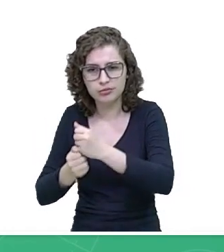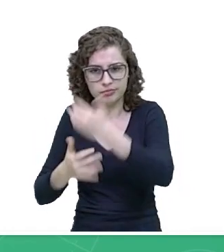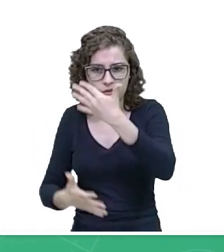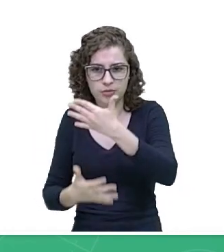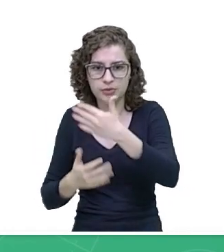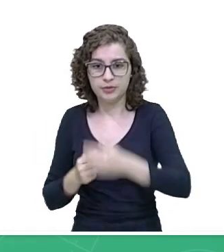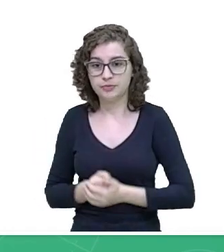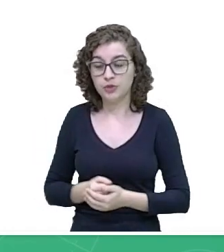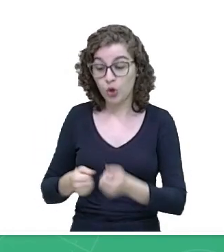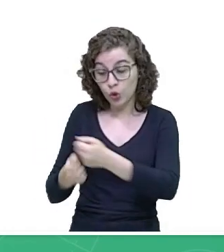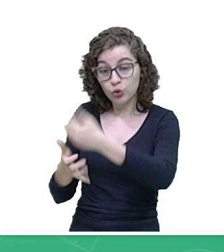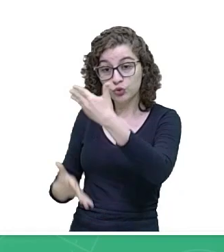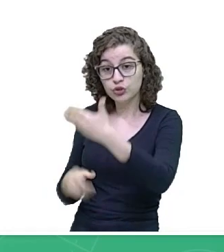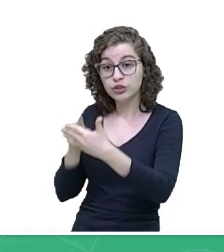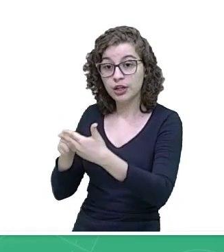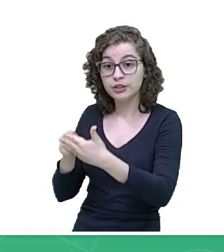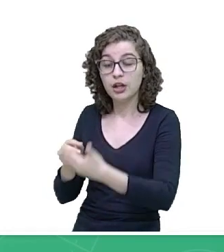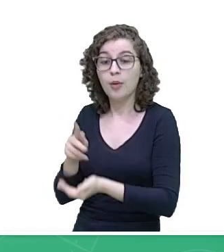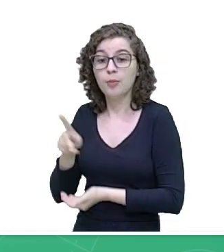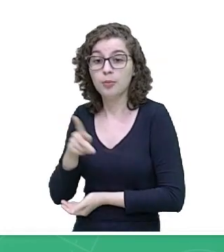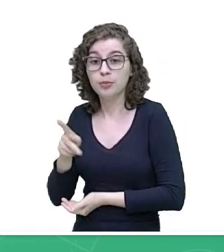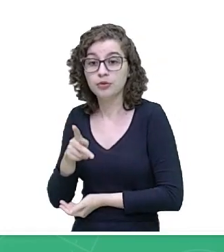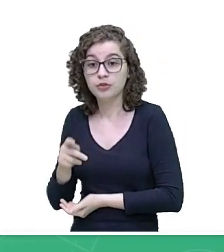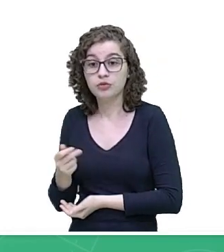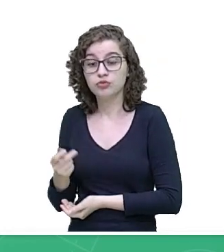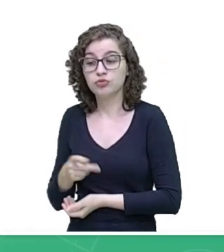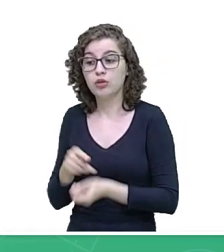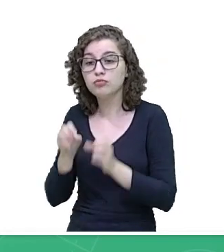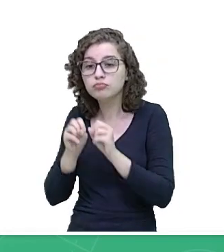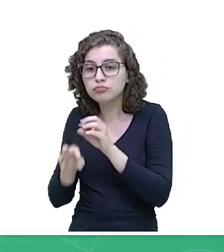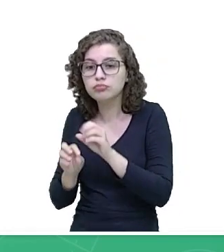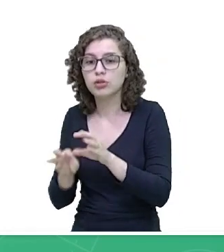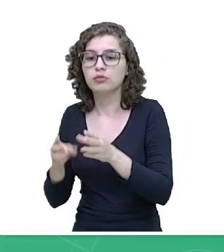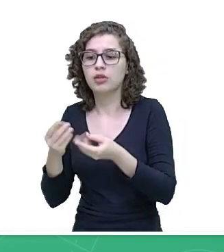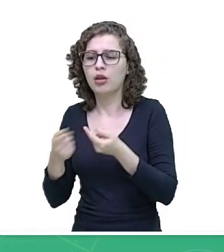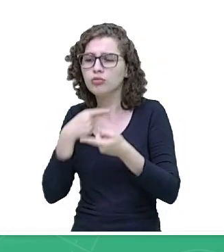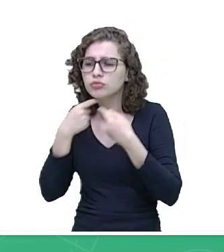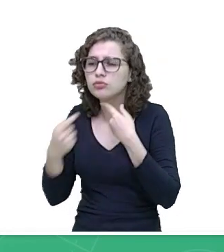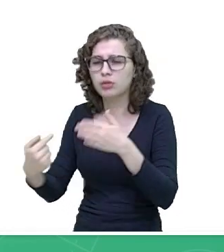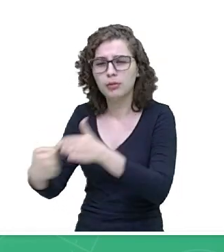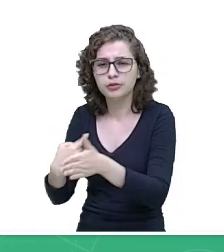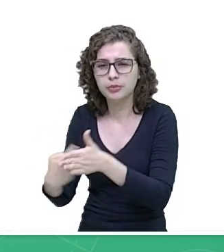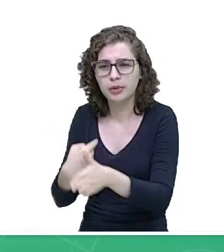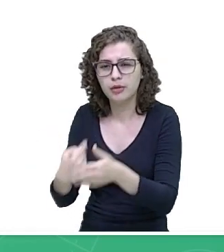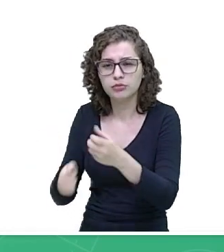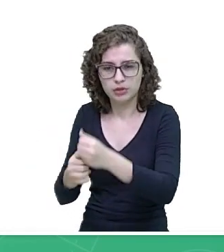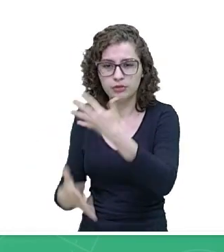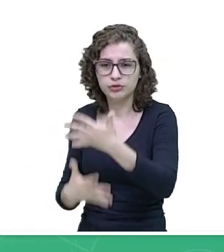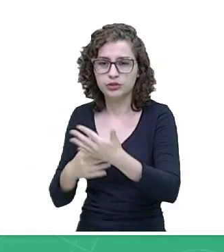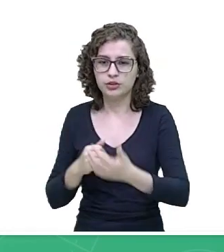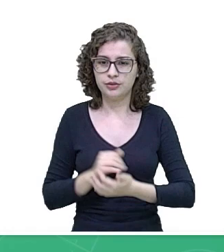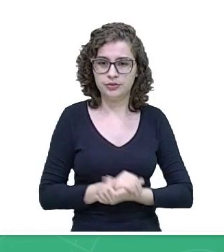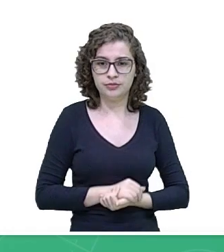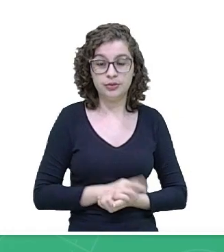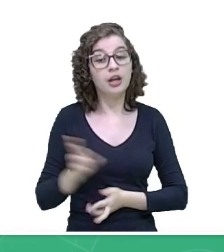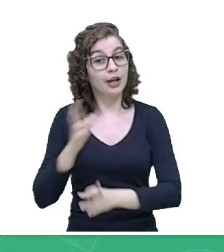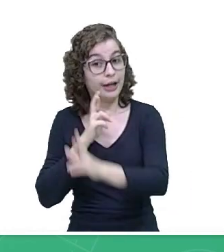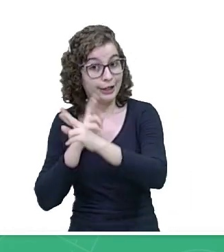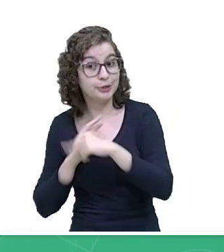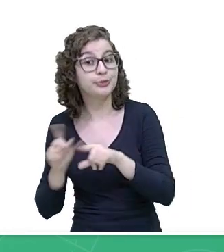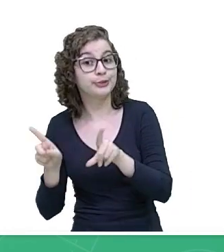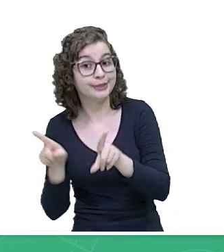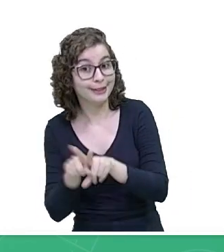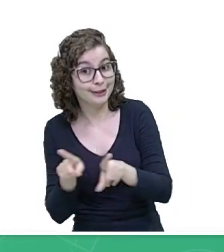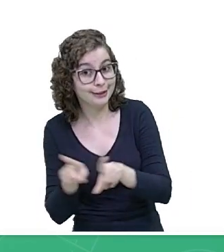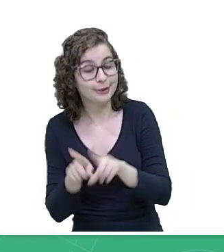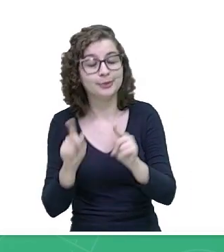vocês são as professoras Yara e a professora Darlinda. Coloquem suas dúvidas, coloquem a resposta da questão e aí